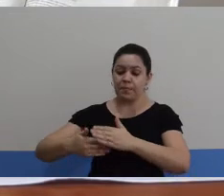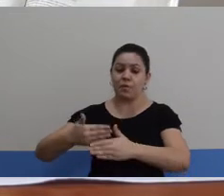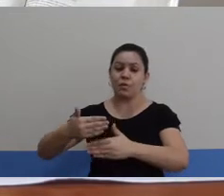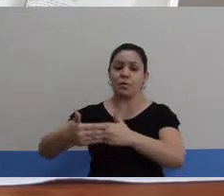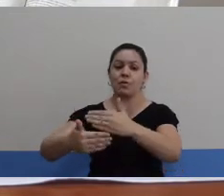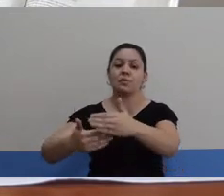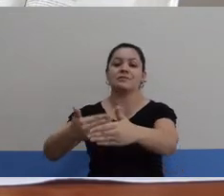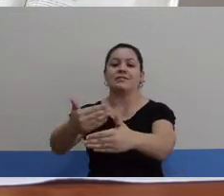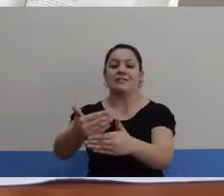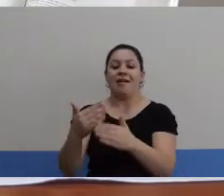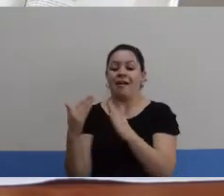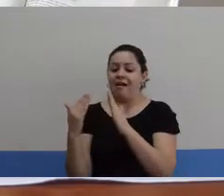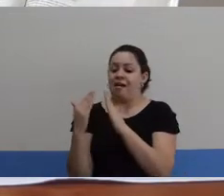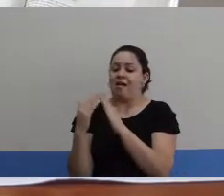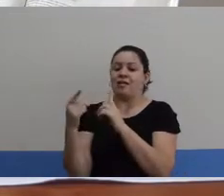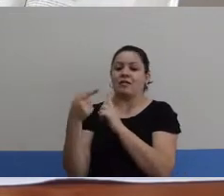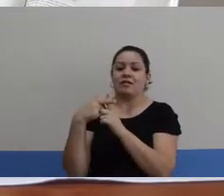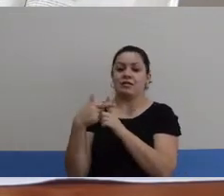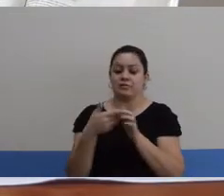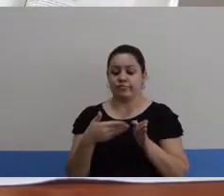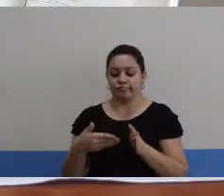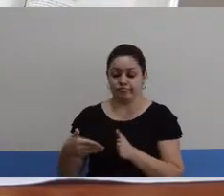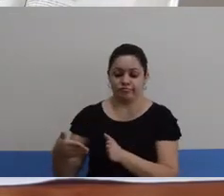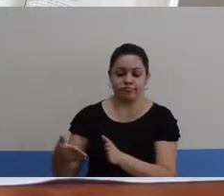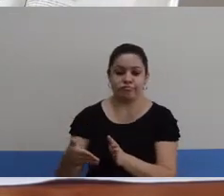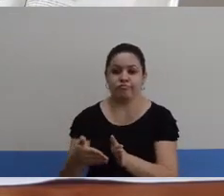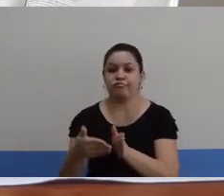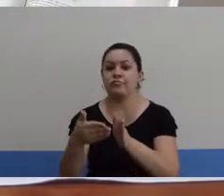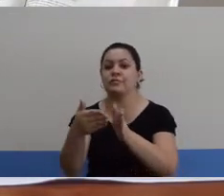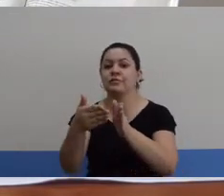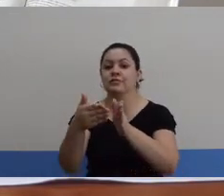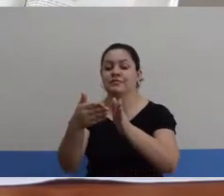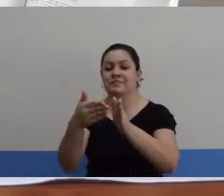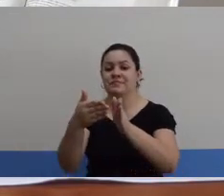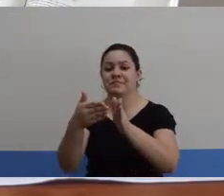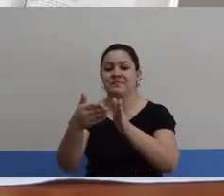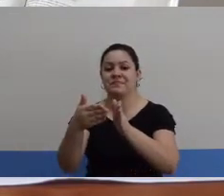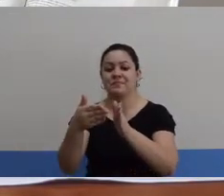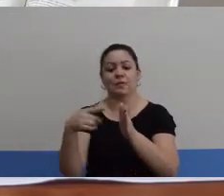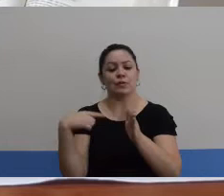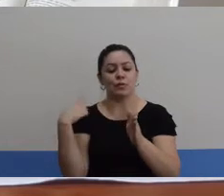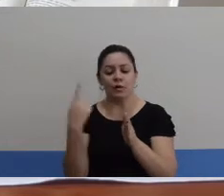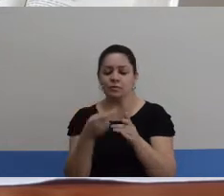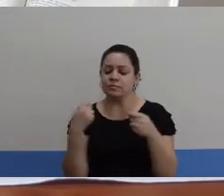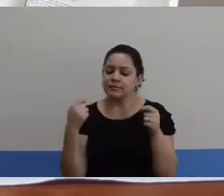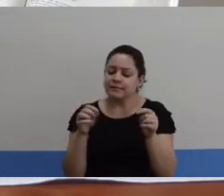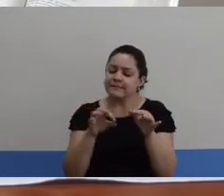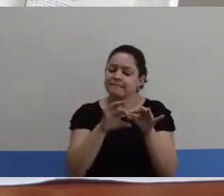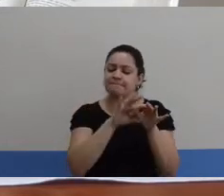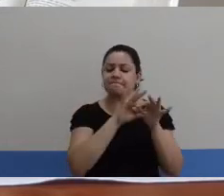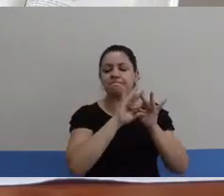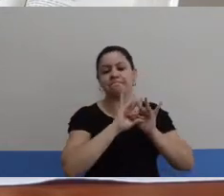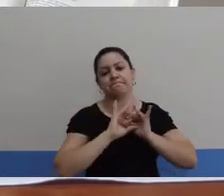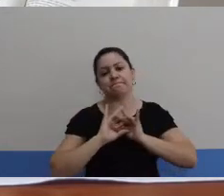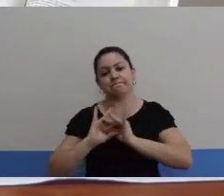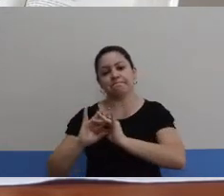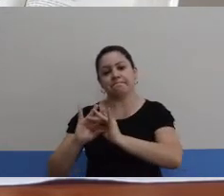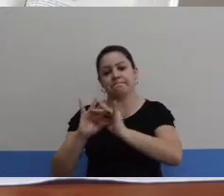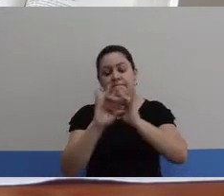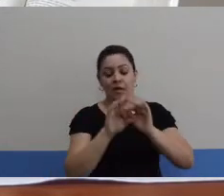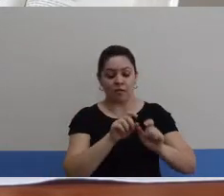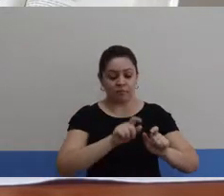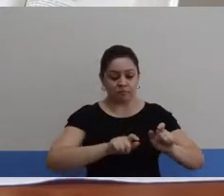que a igreja é um corpo que caminha e caminhamos todos juntos, onde os membros são